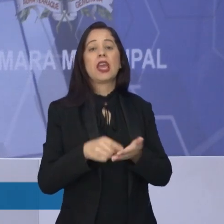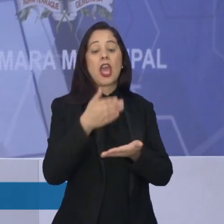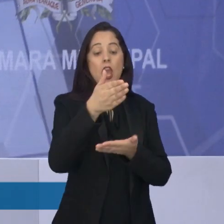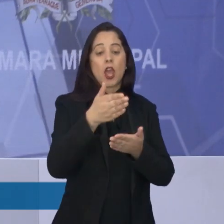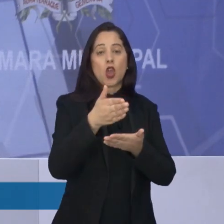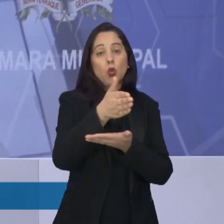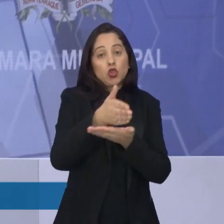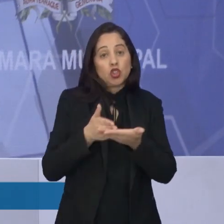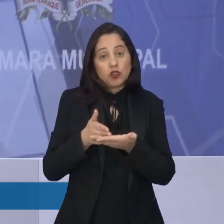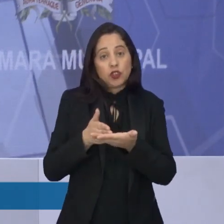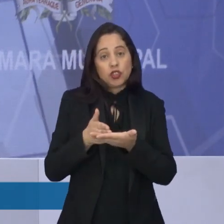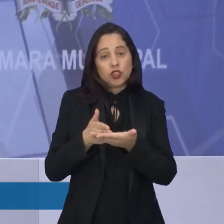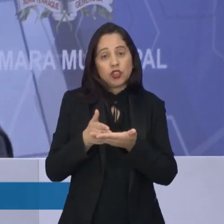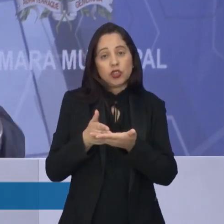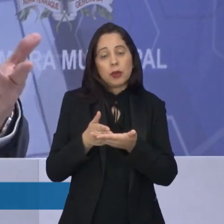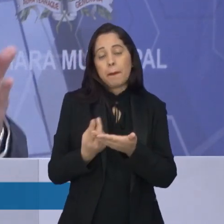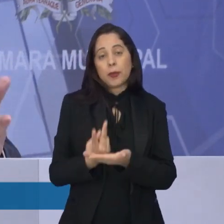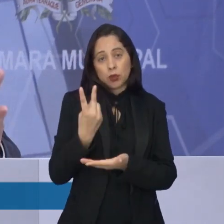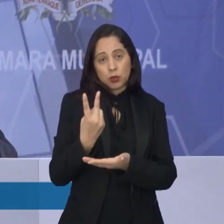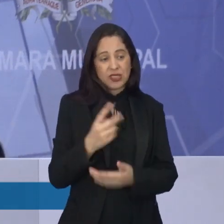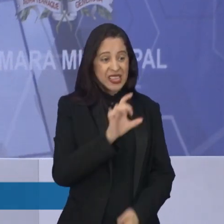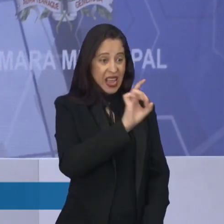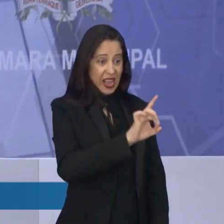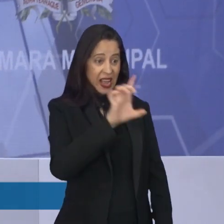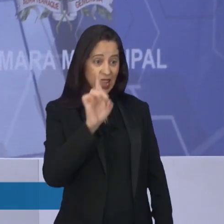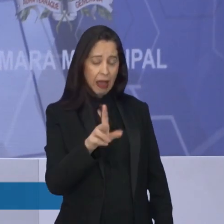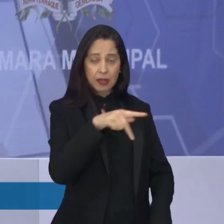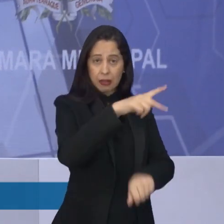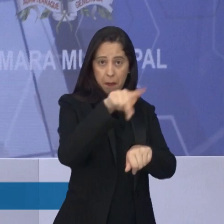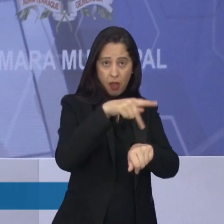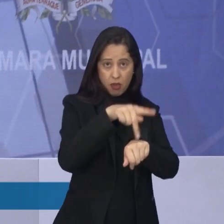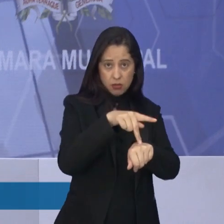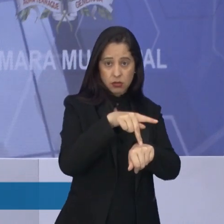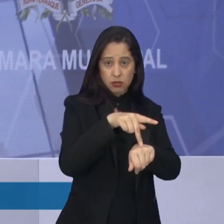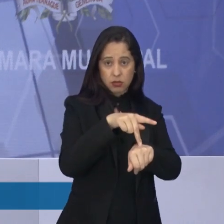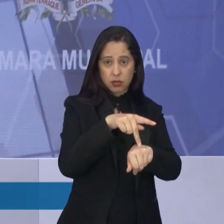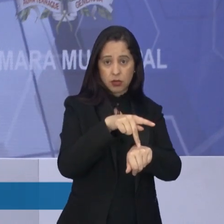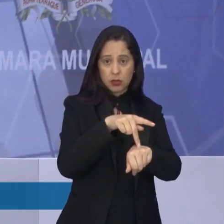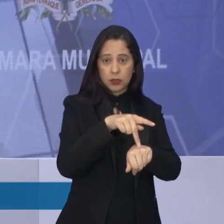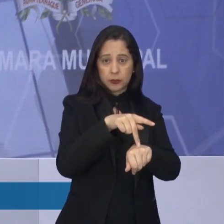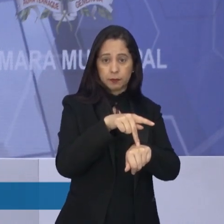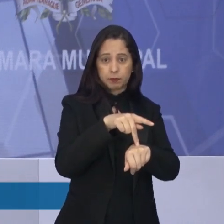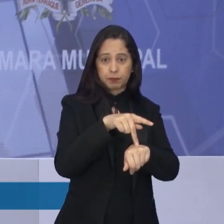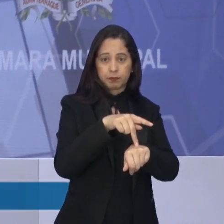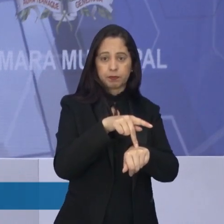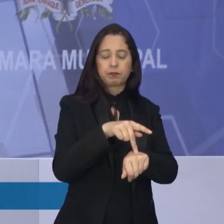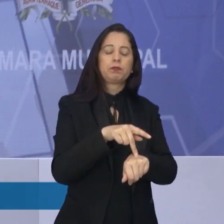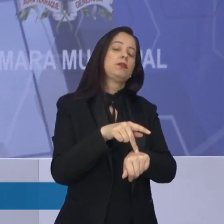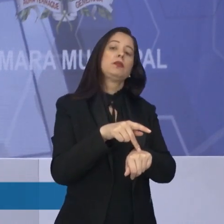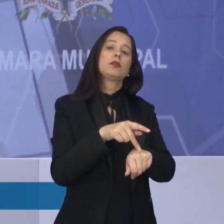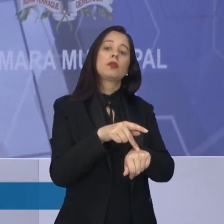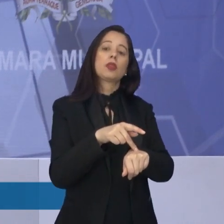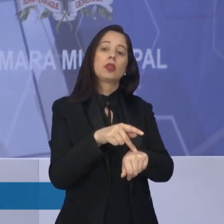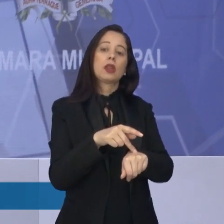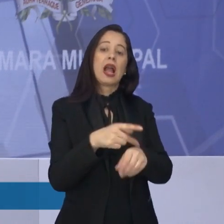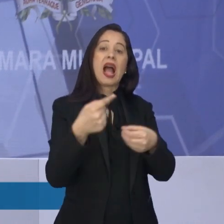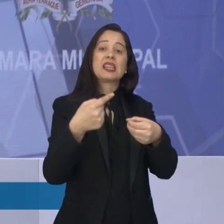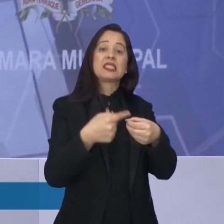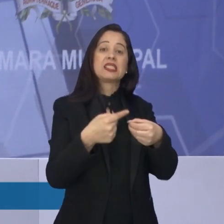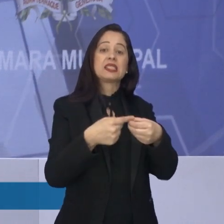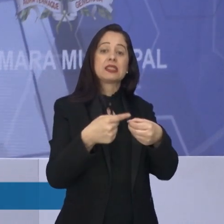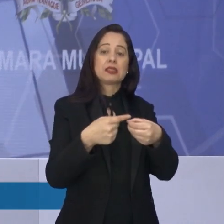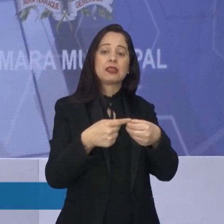2. Eu peguei em cada país que eu vou citar para vocês, a maior cidade com menos